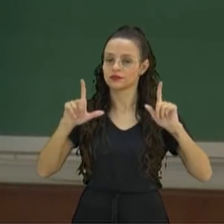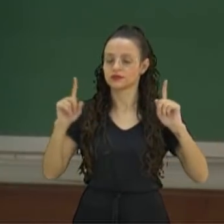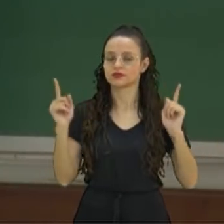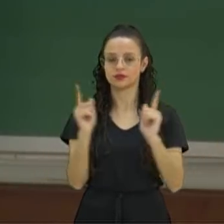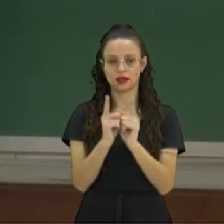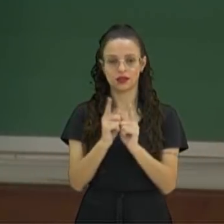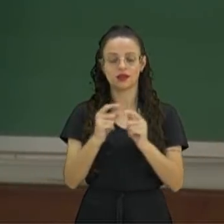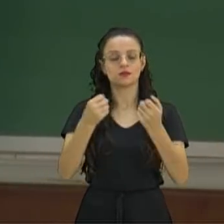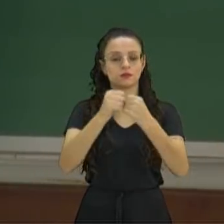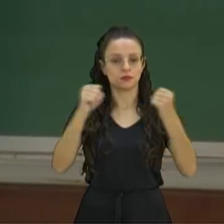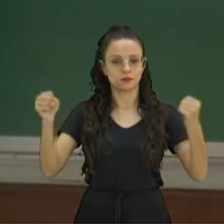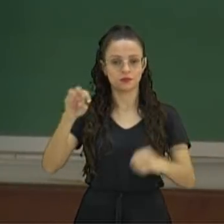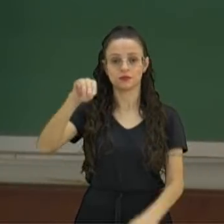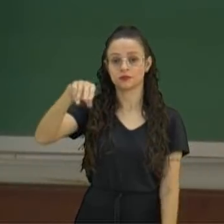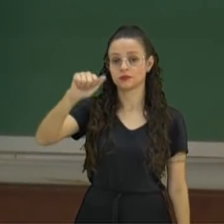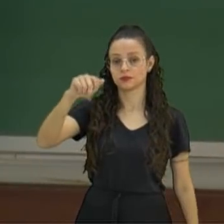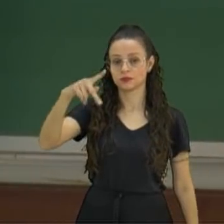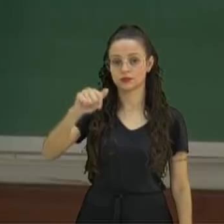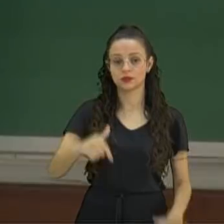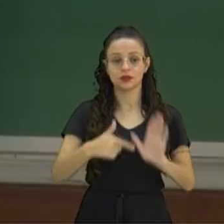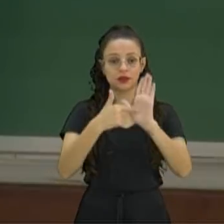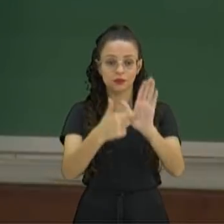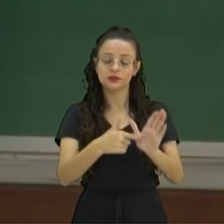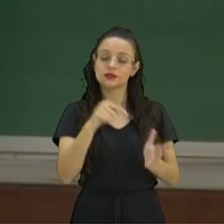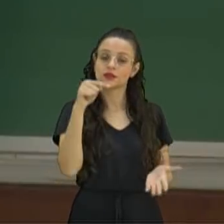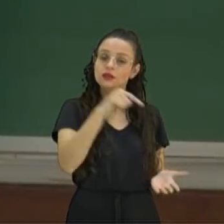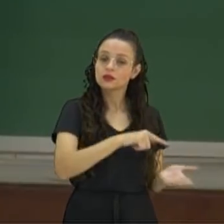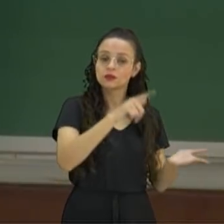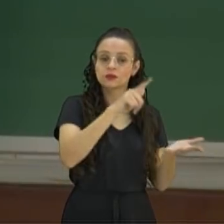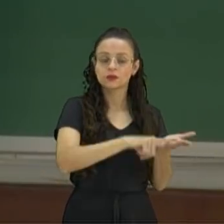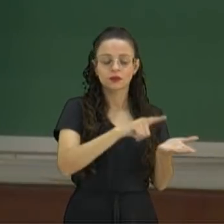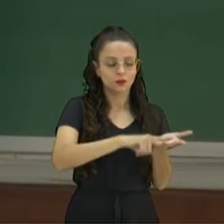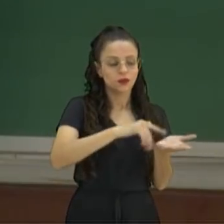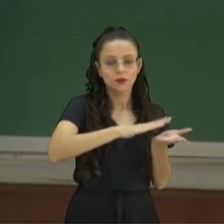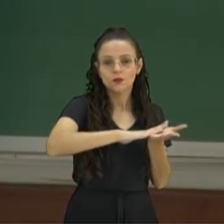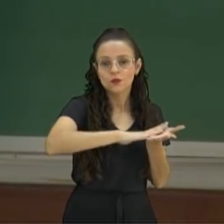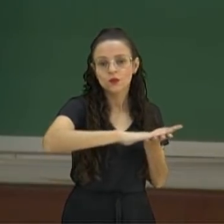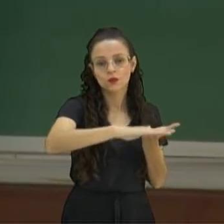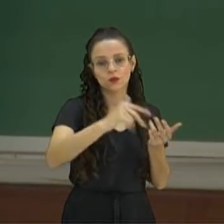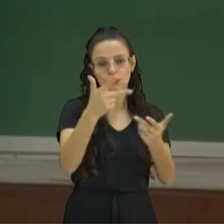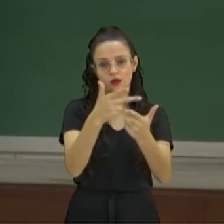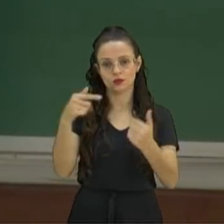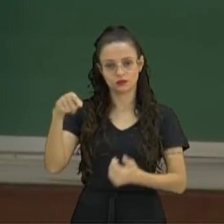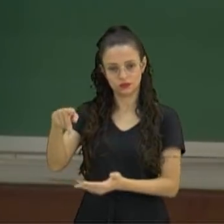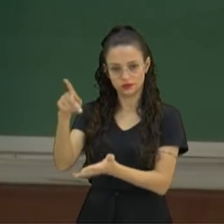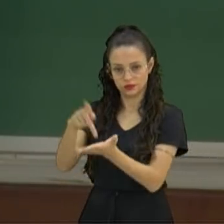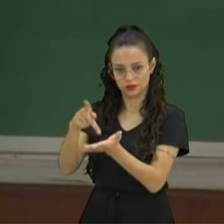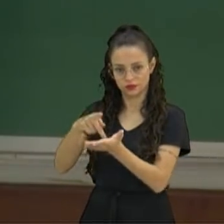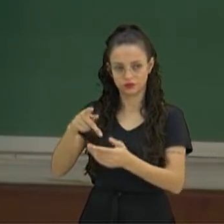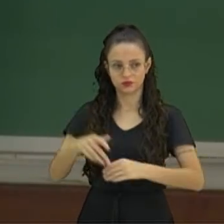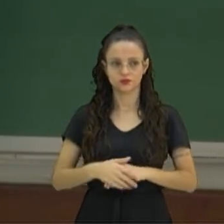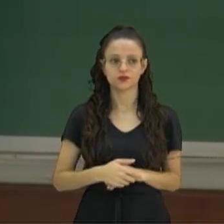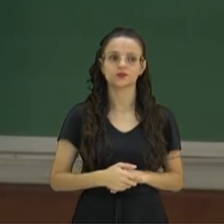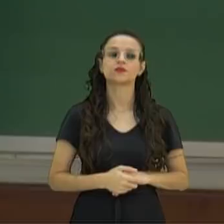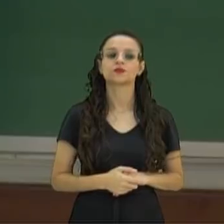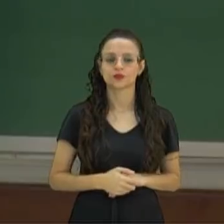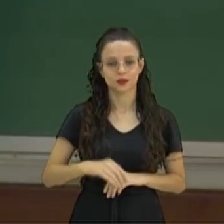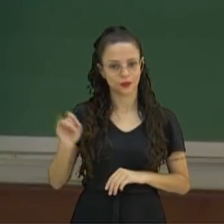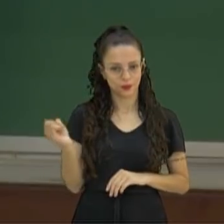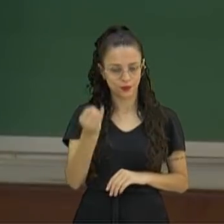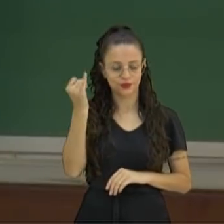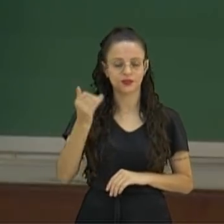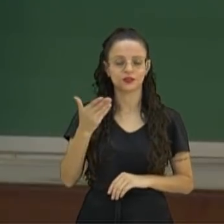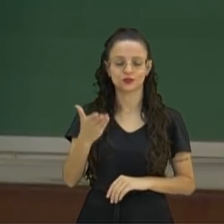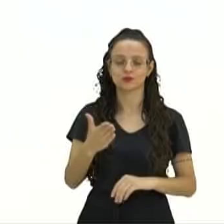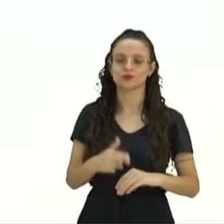para ser um mapa, que vão representar no papel, num plano, algo da realidade, certo? Então, bem importante ali